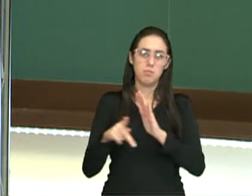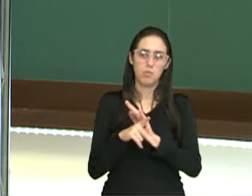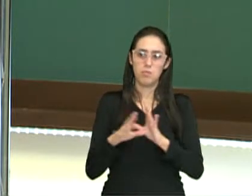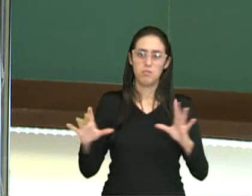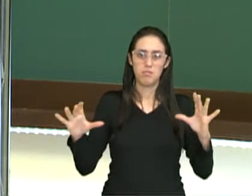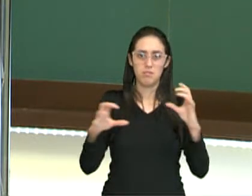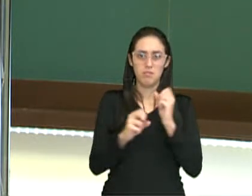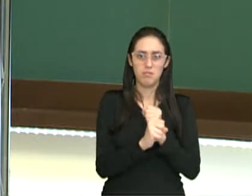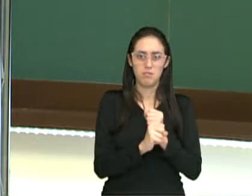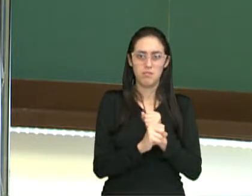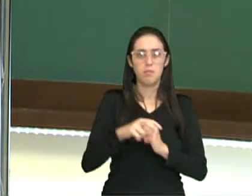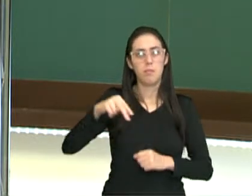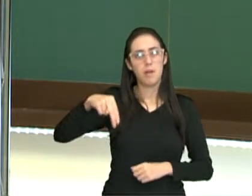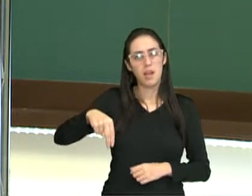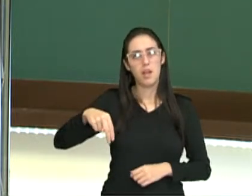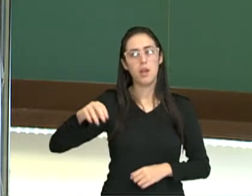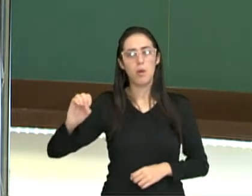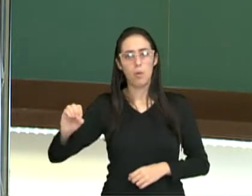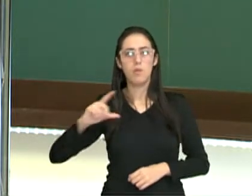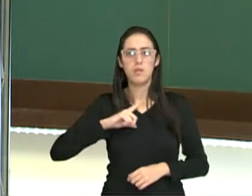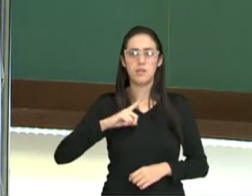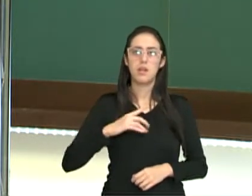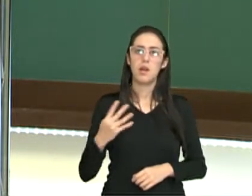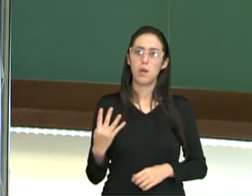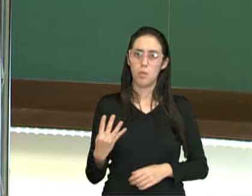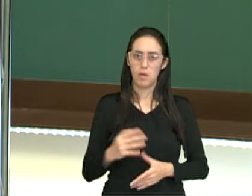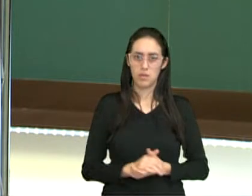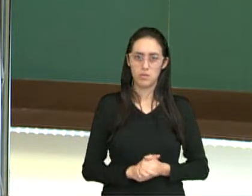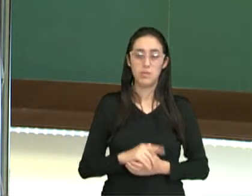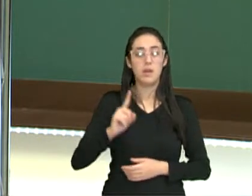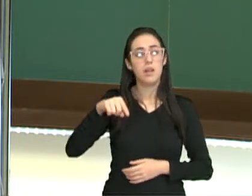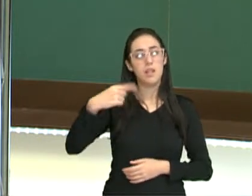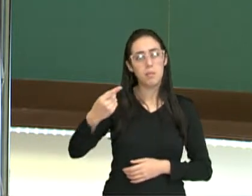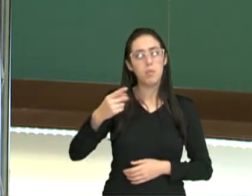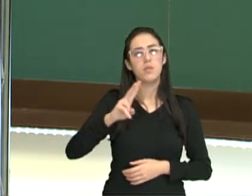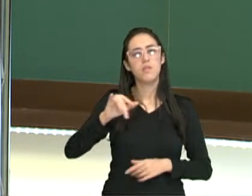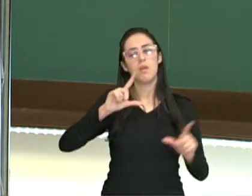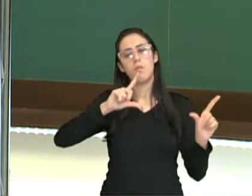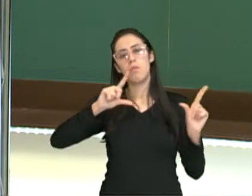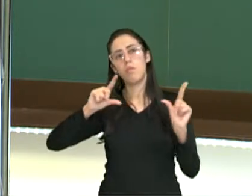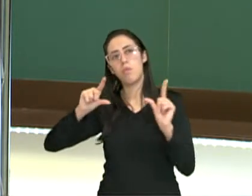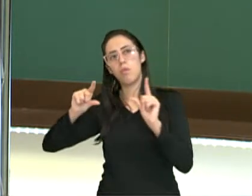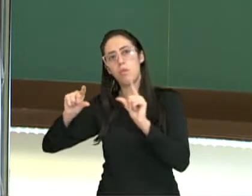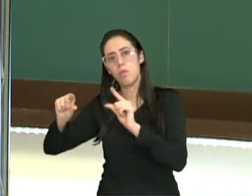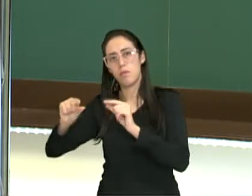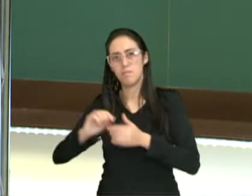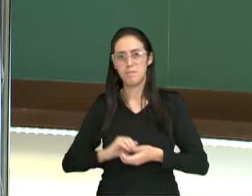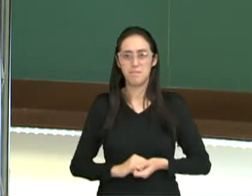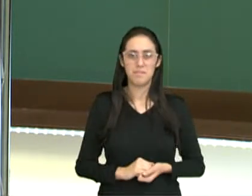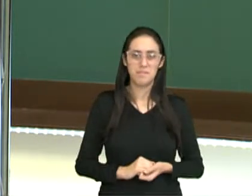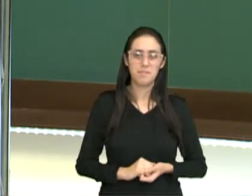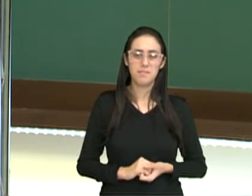no N e no O, que tem 4. Depois ele vai diminuindo até o Q, certo?